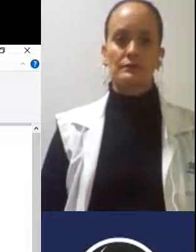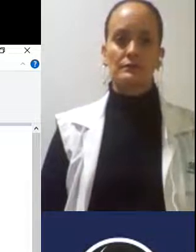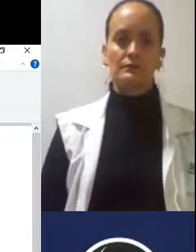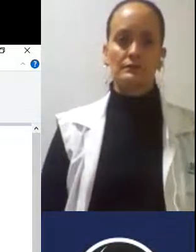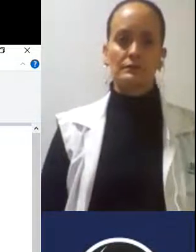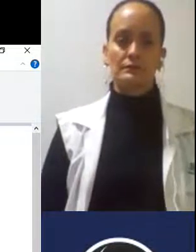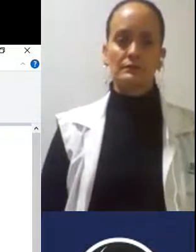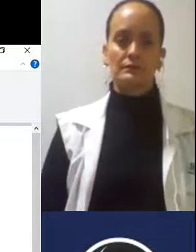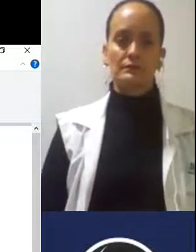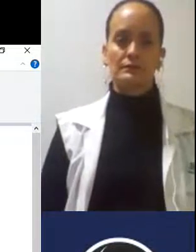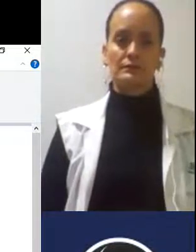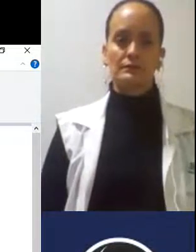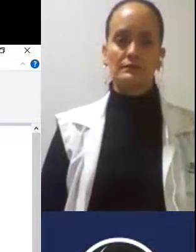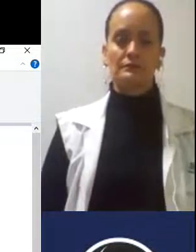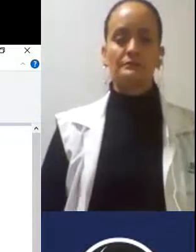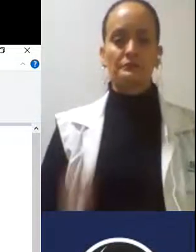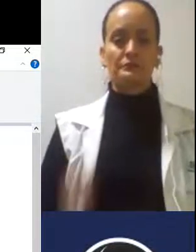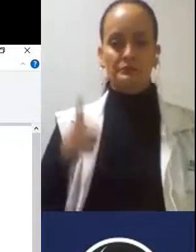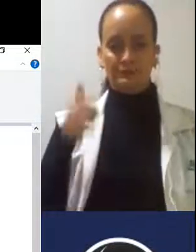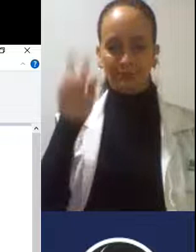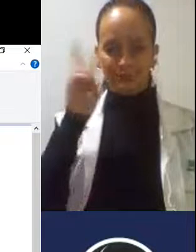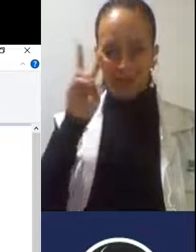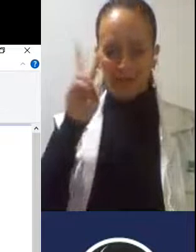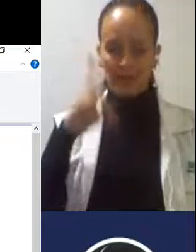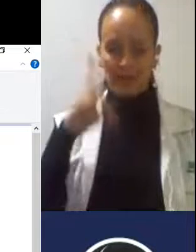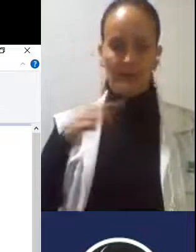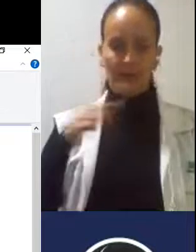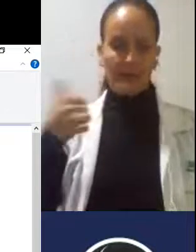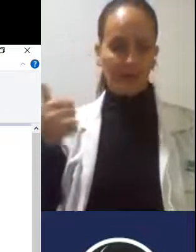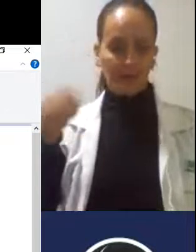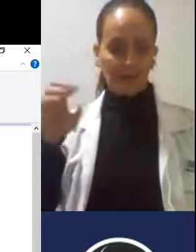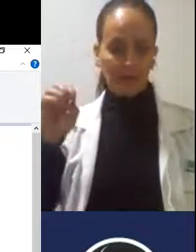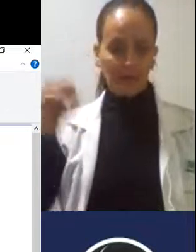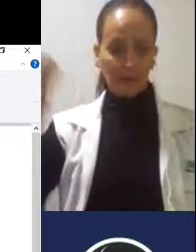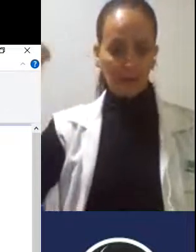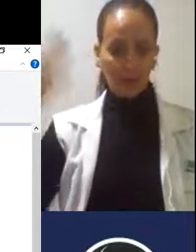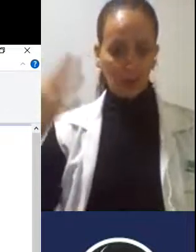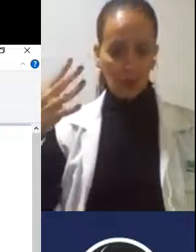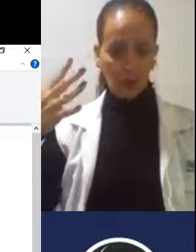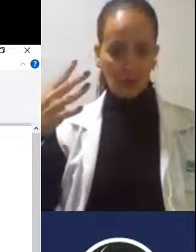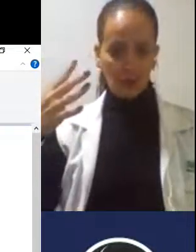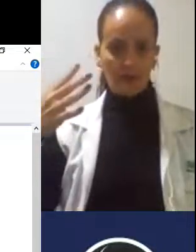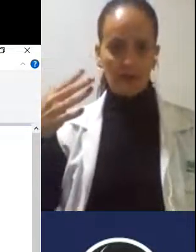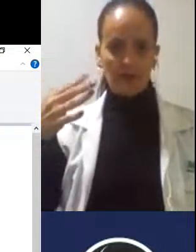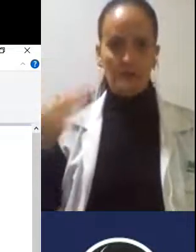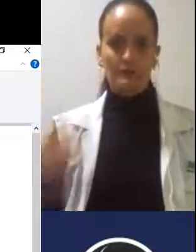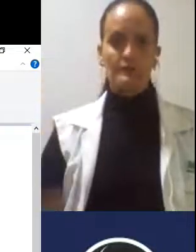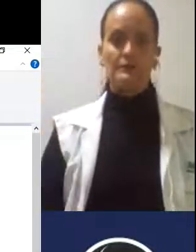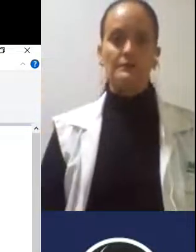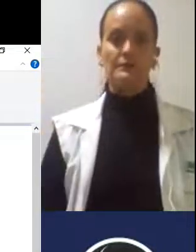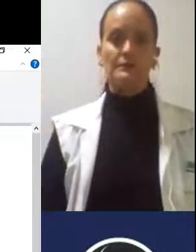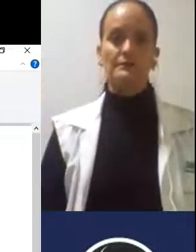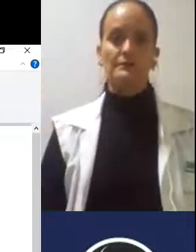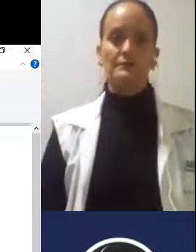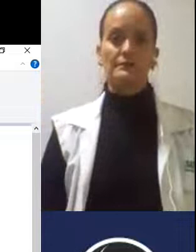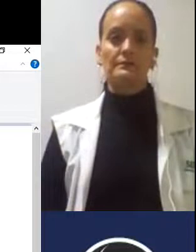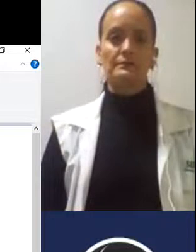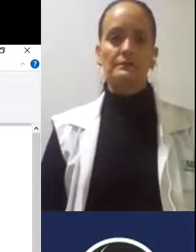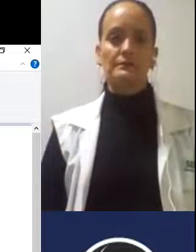São 10 resistências. Ctrl C, Ctrl V. Vou comparar as duas resistências aqui. Ctrl